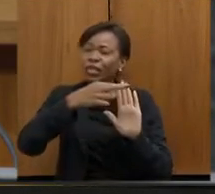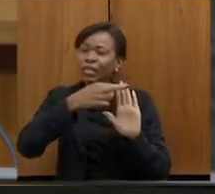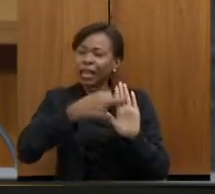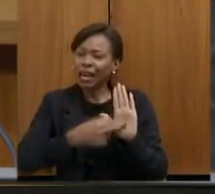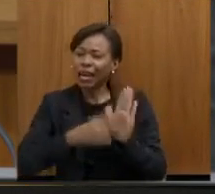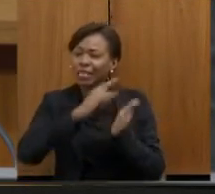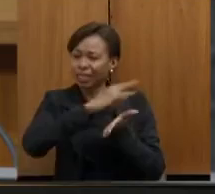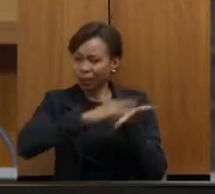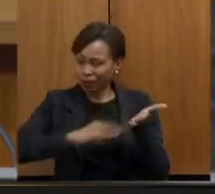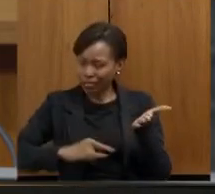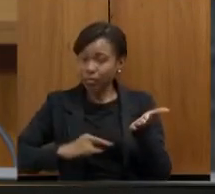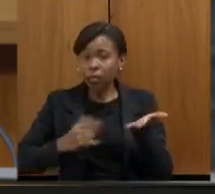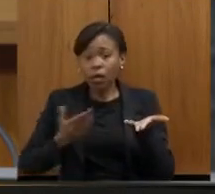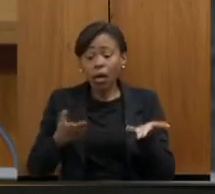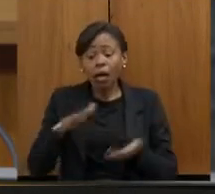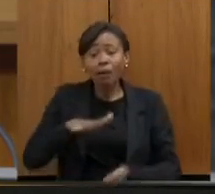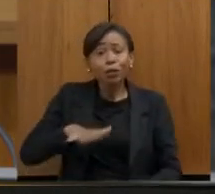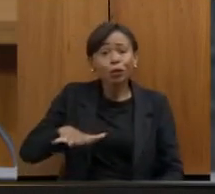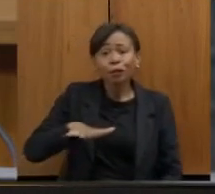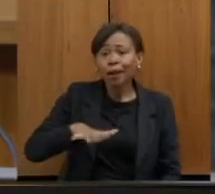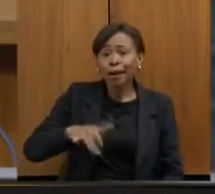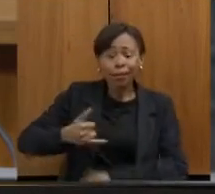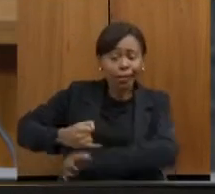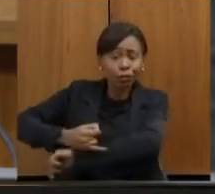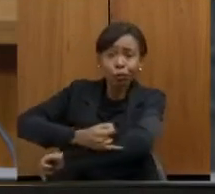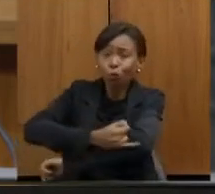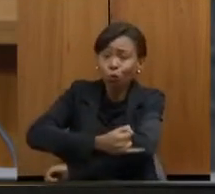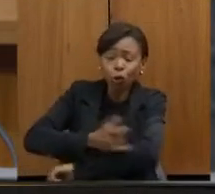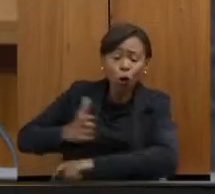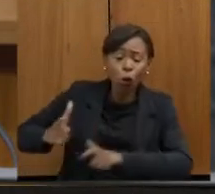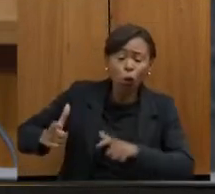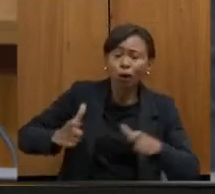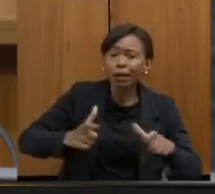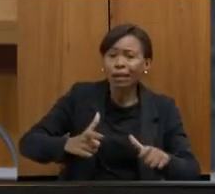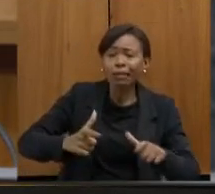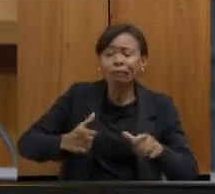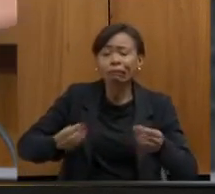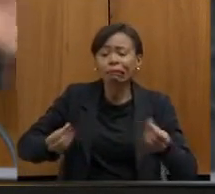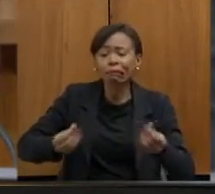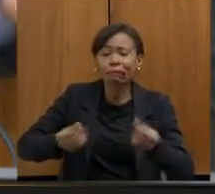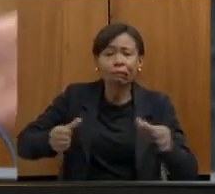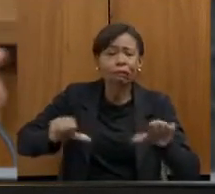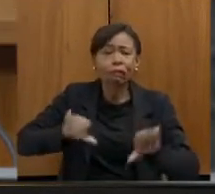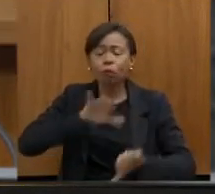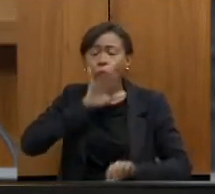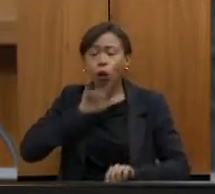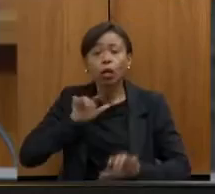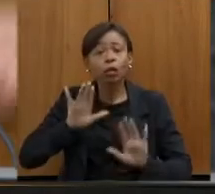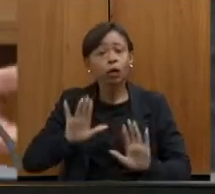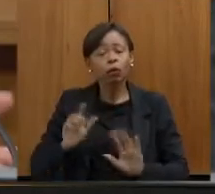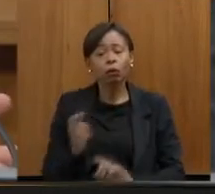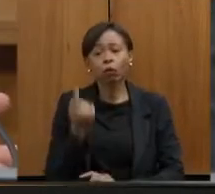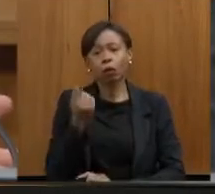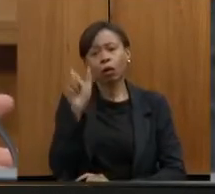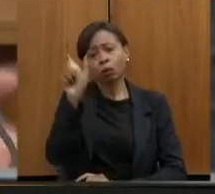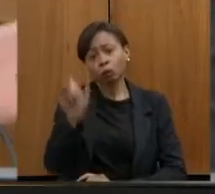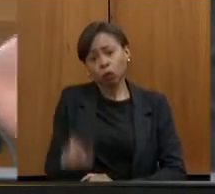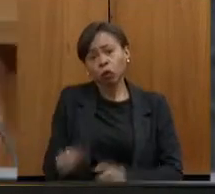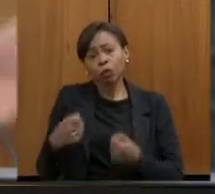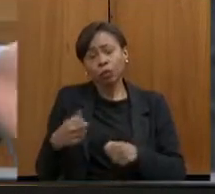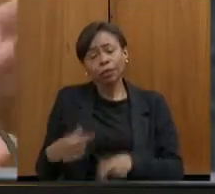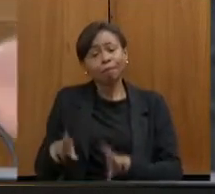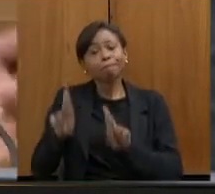bairro que a infraestrutura é muito precária, alguém precisa assumir a infraestrutura. E, sem os projetos de infraestrutura,